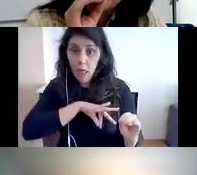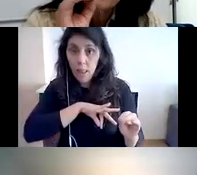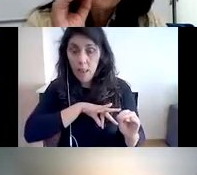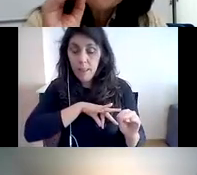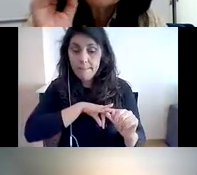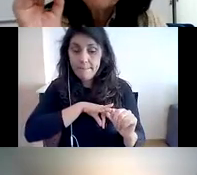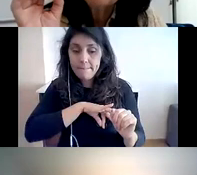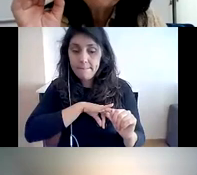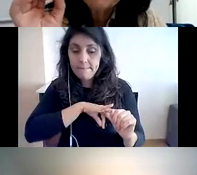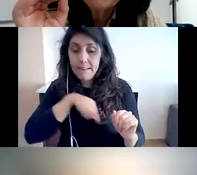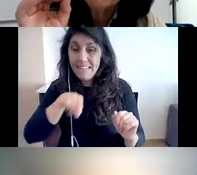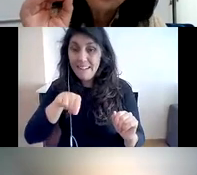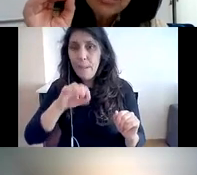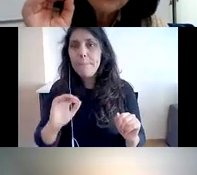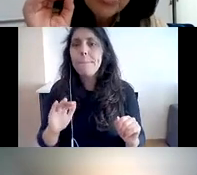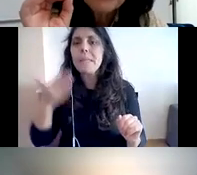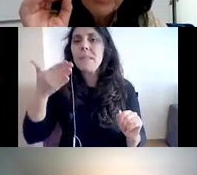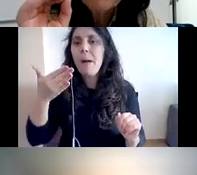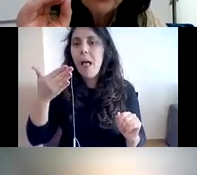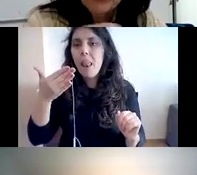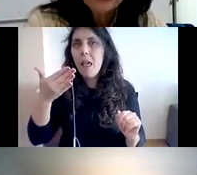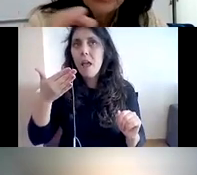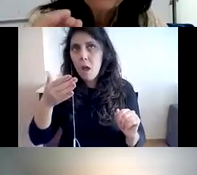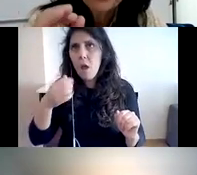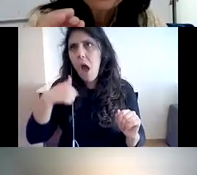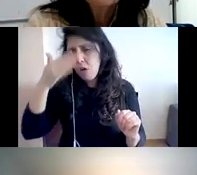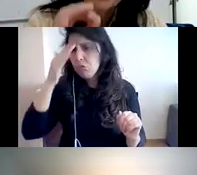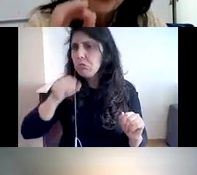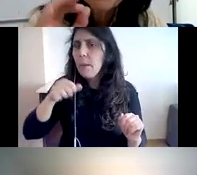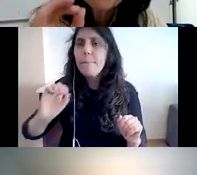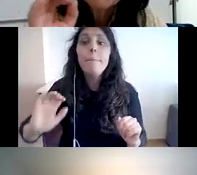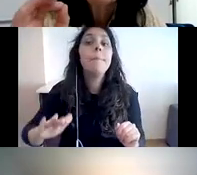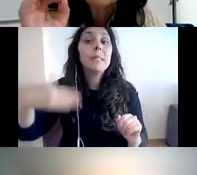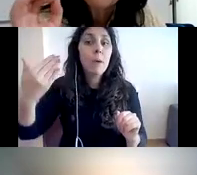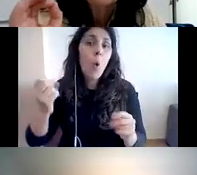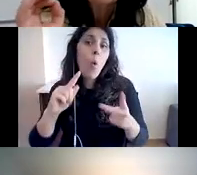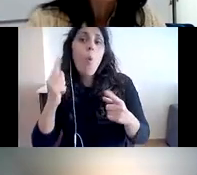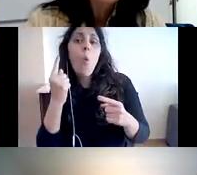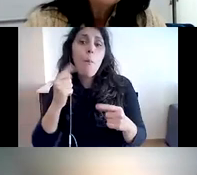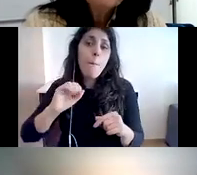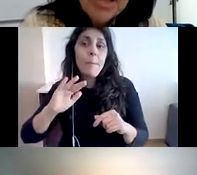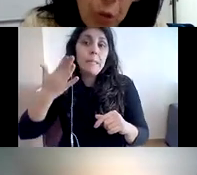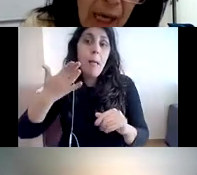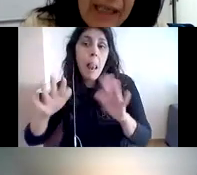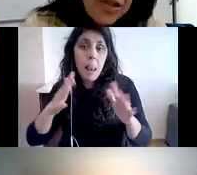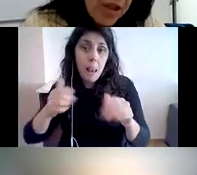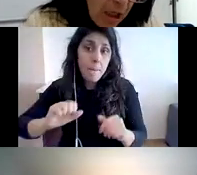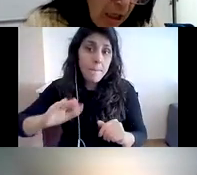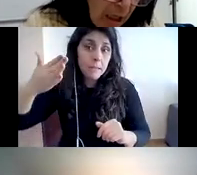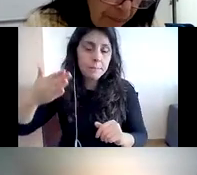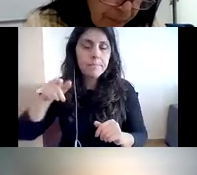se não a principal via, eu diria que a principal via, como já aqui foi dito, mas uma das principais vias pelas